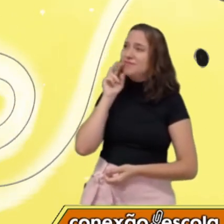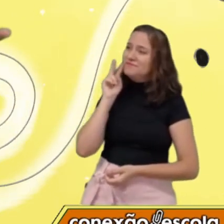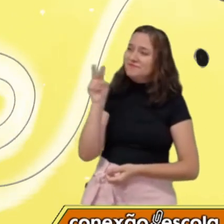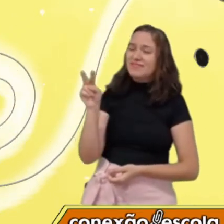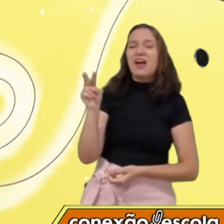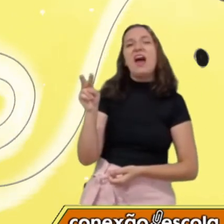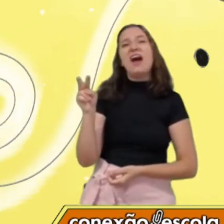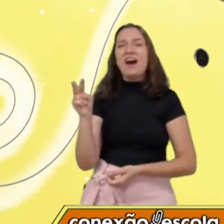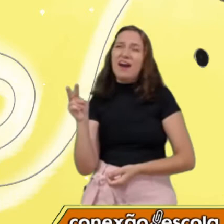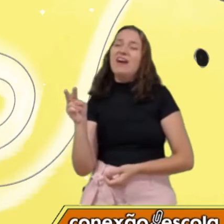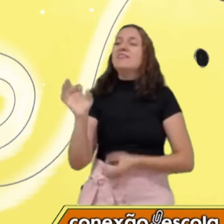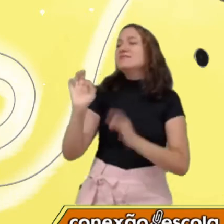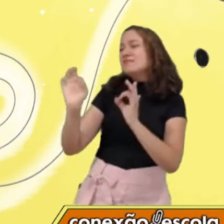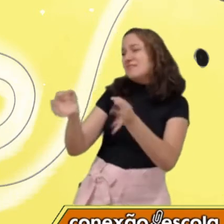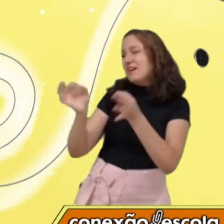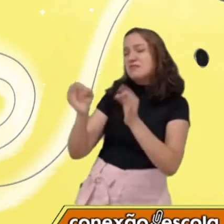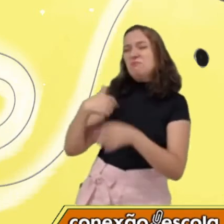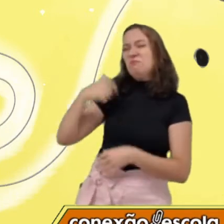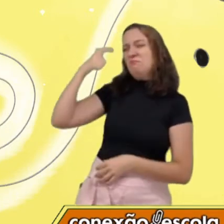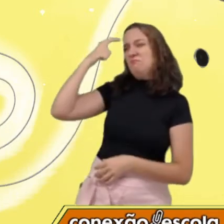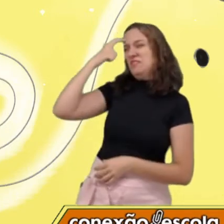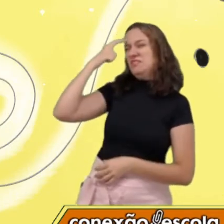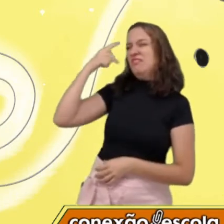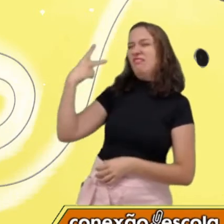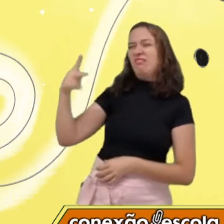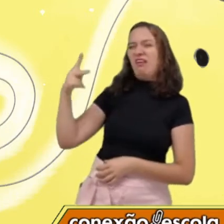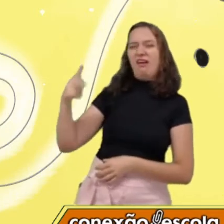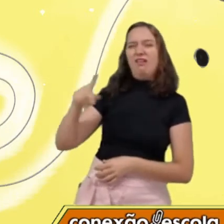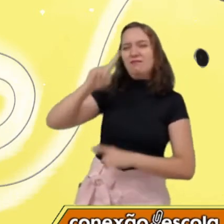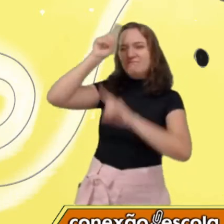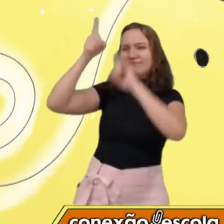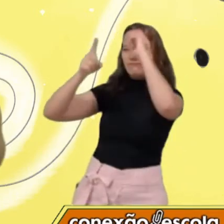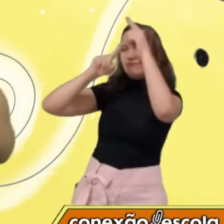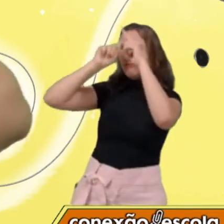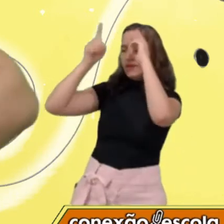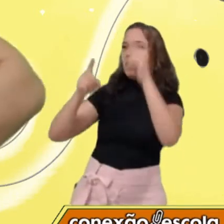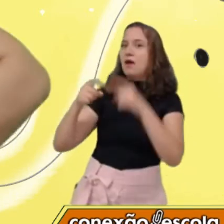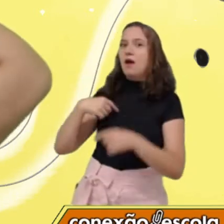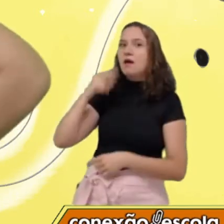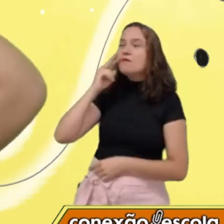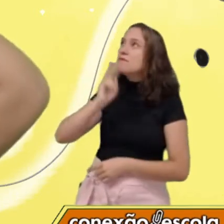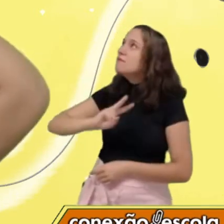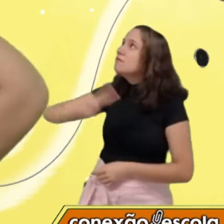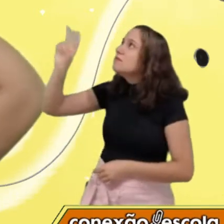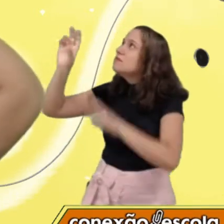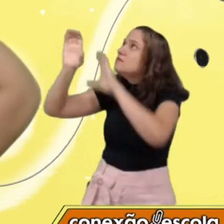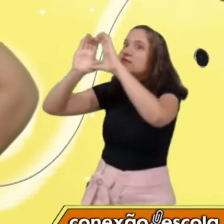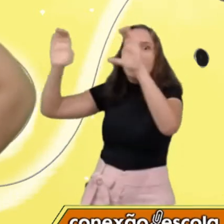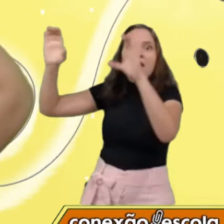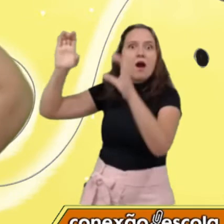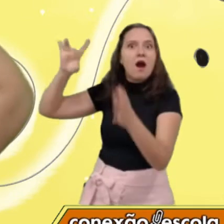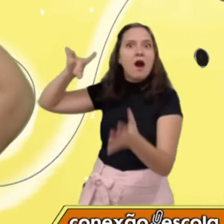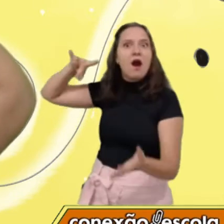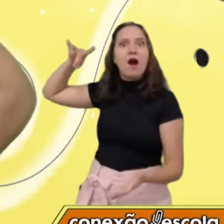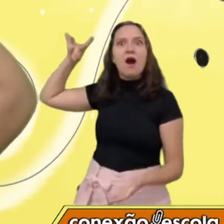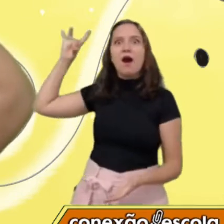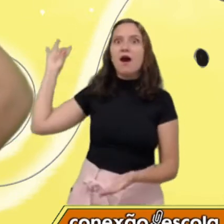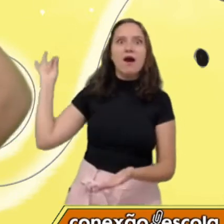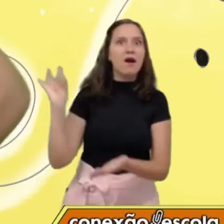entrou no clima acho que fosse brincadeira mas quando olhou para cima